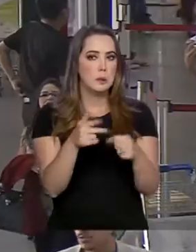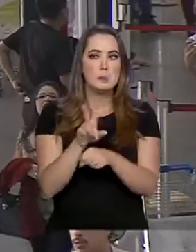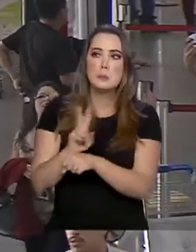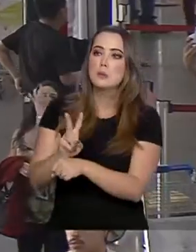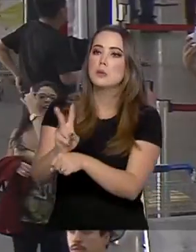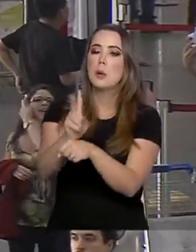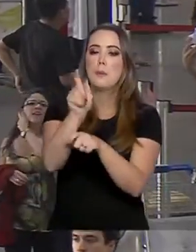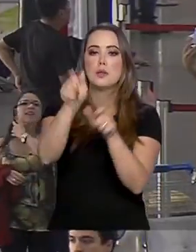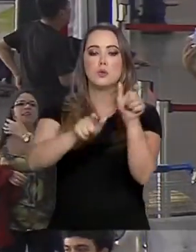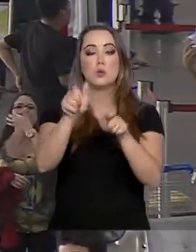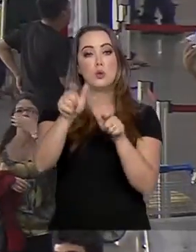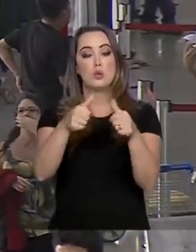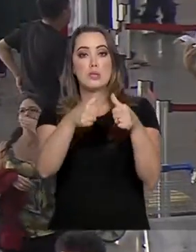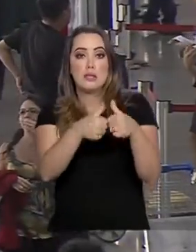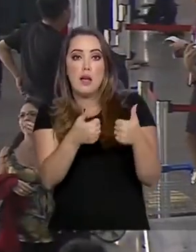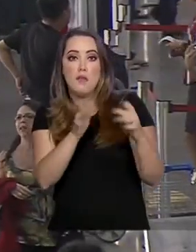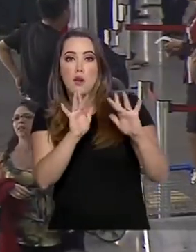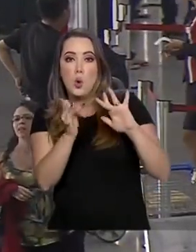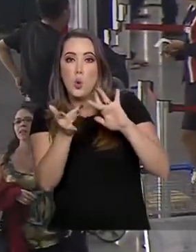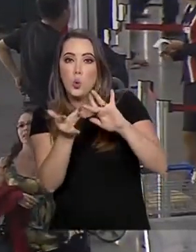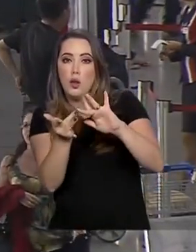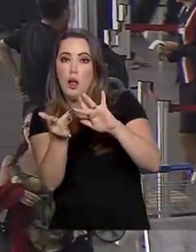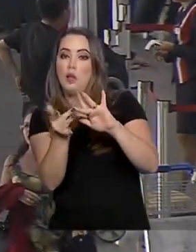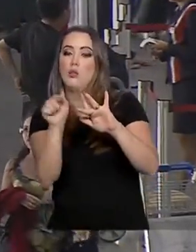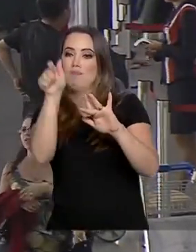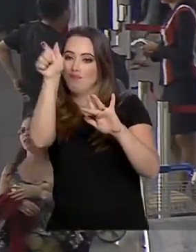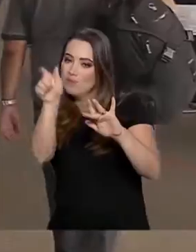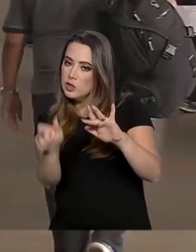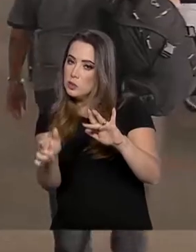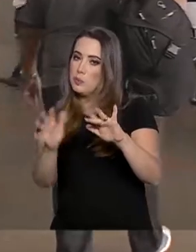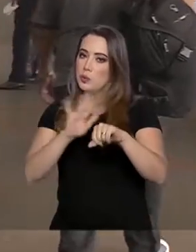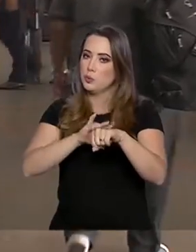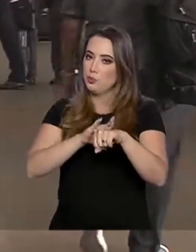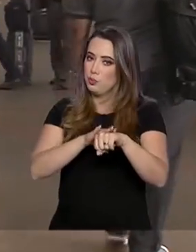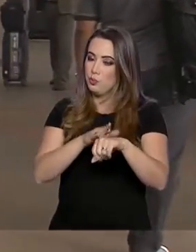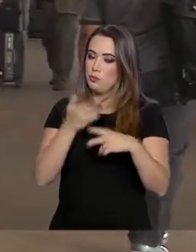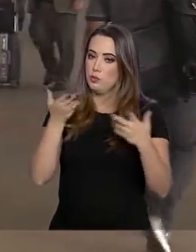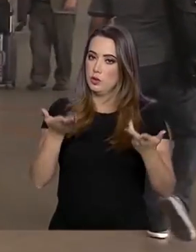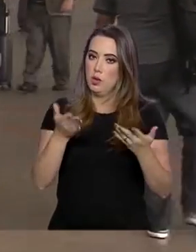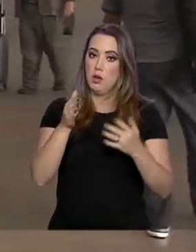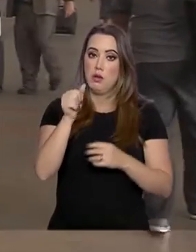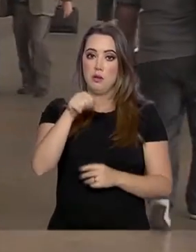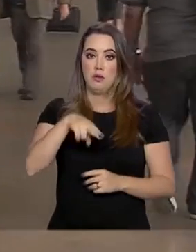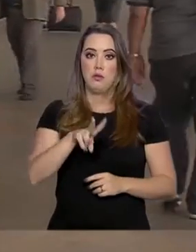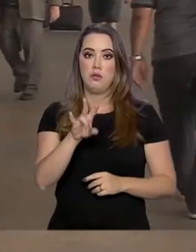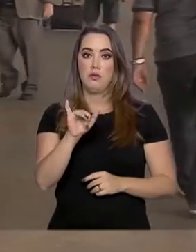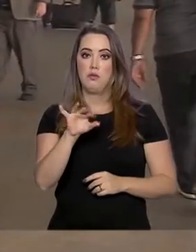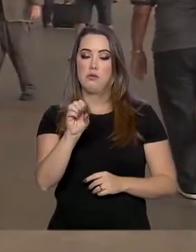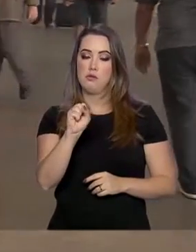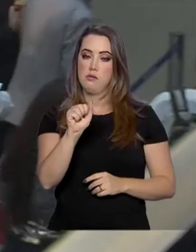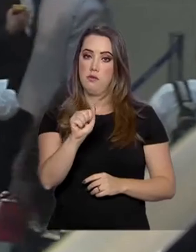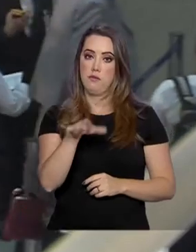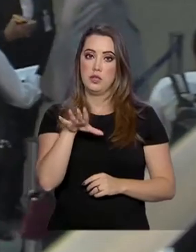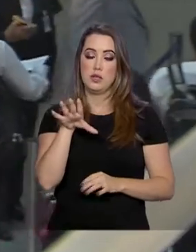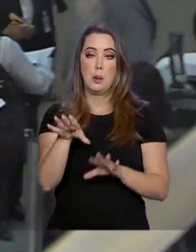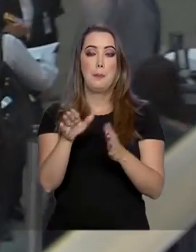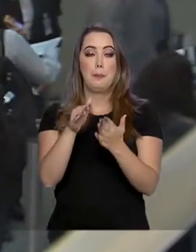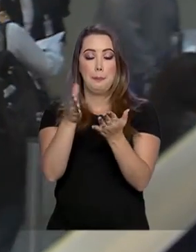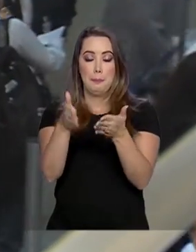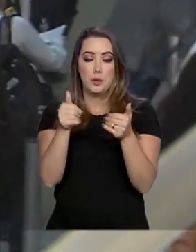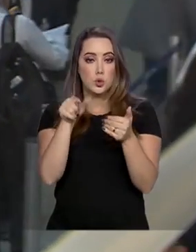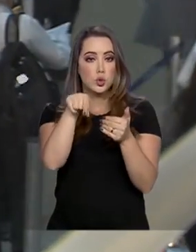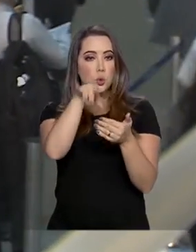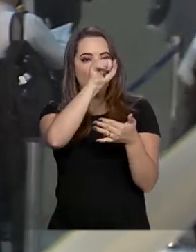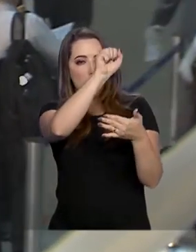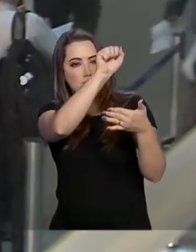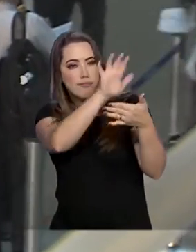monitorar as pessoas que tiveram contato com o paciente. A Anfisa solicitou a lista dos passageiros que vieram para